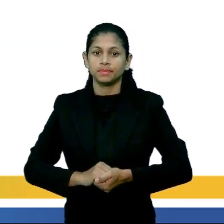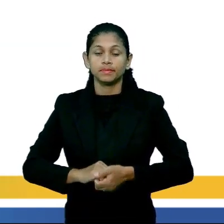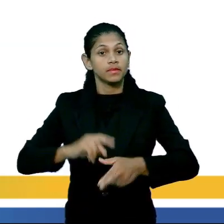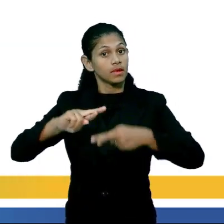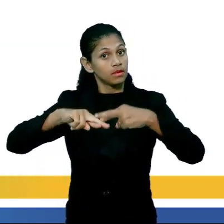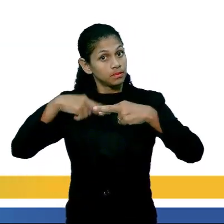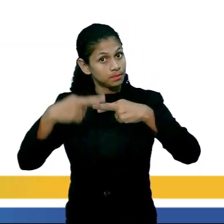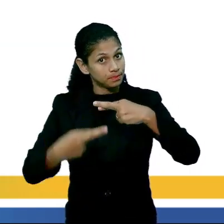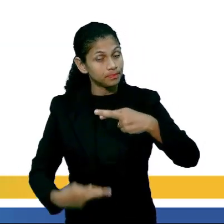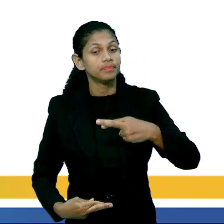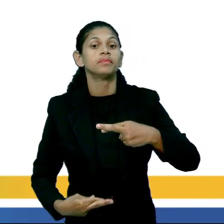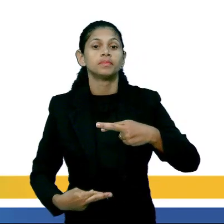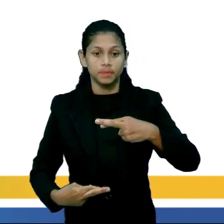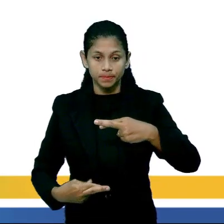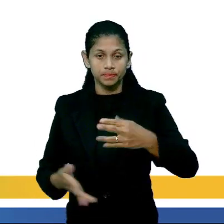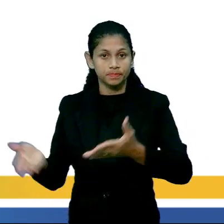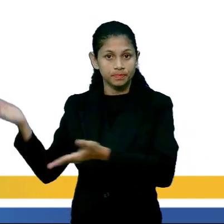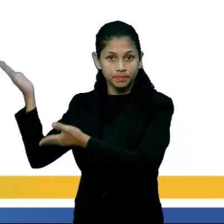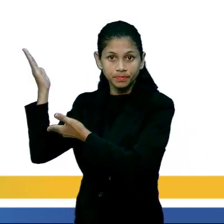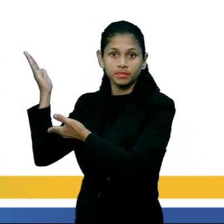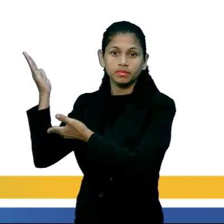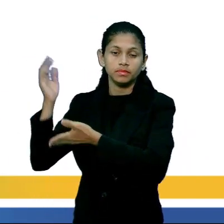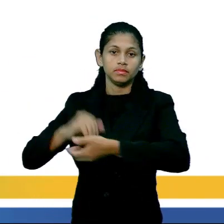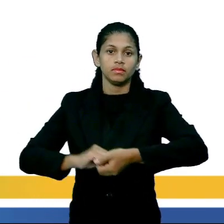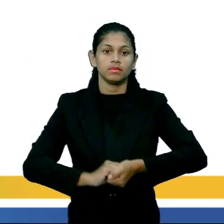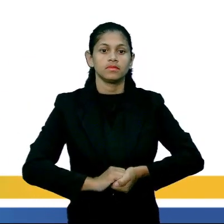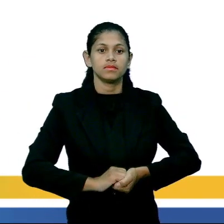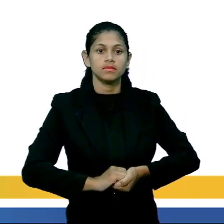Aqui está o nosso referencial bibliográfico.